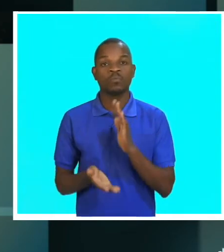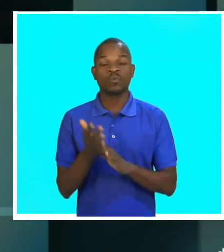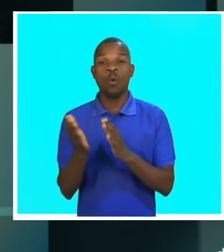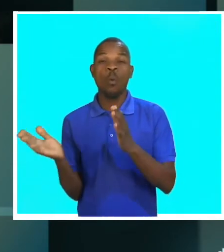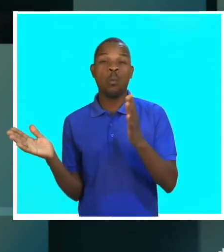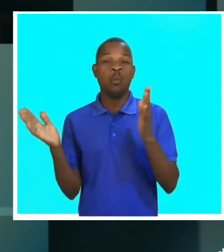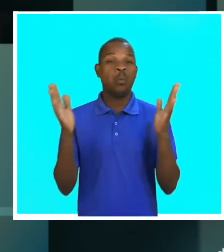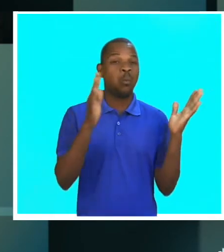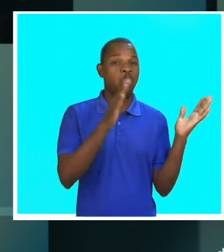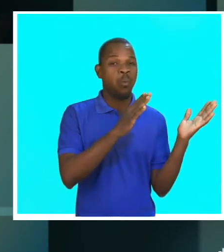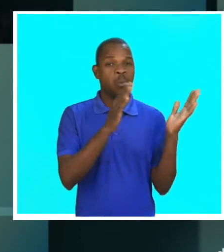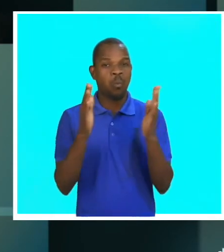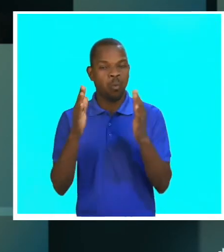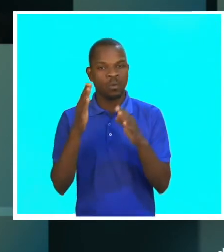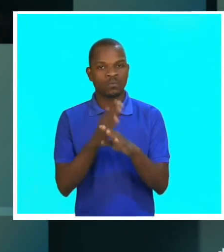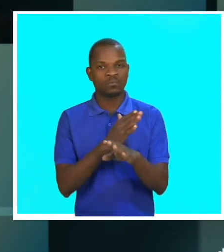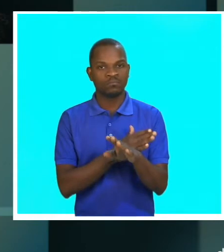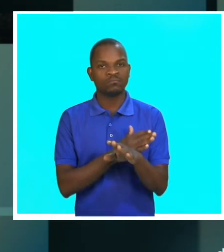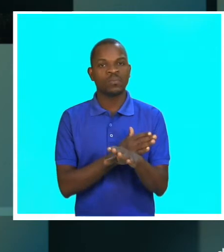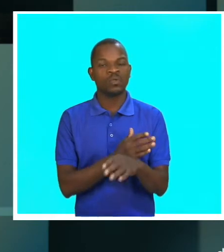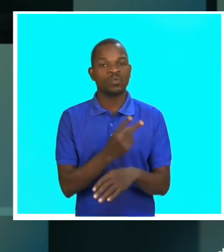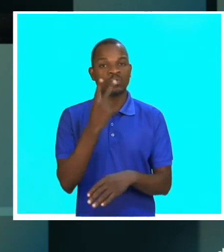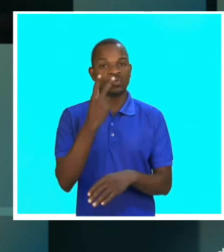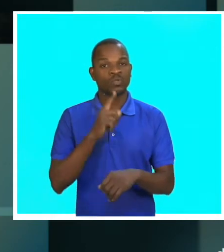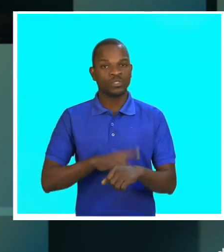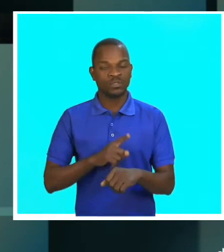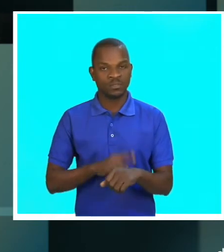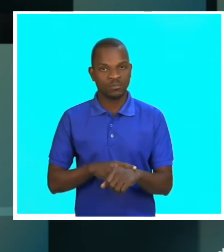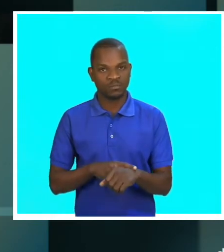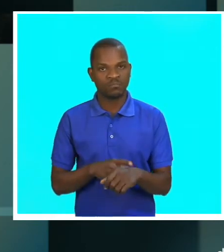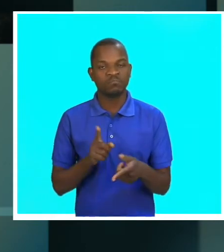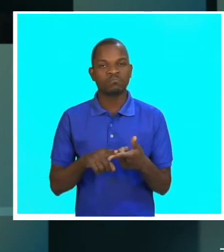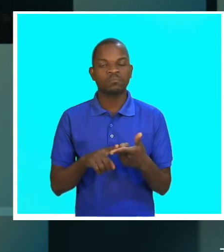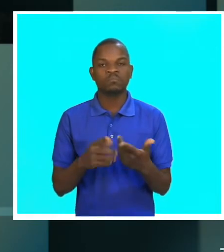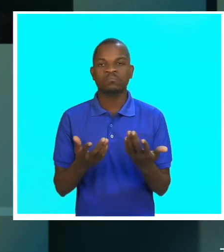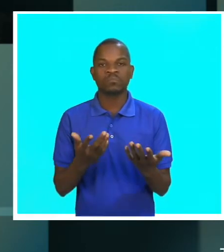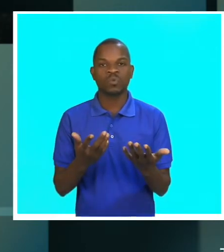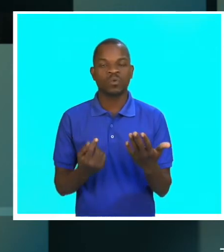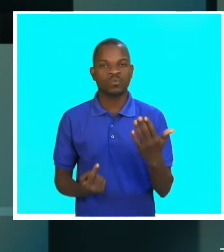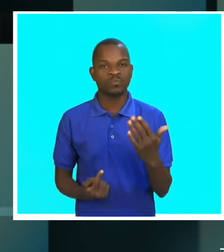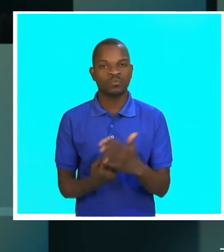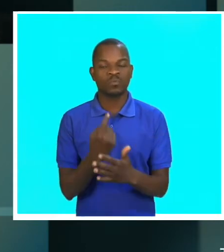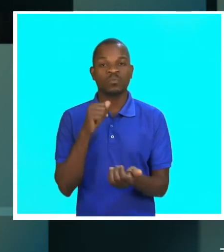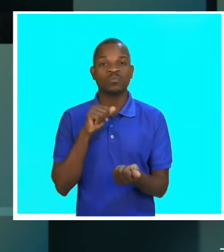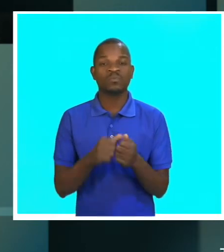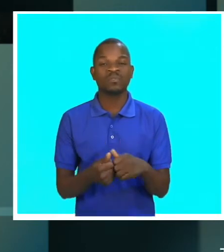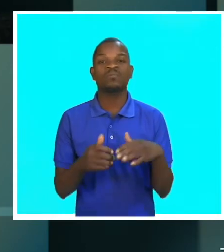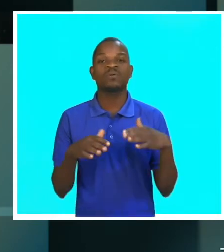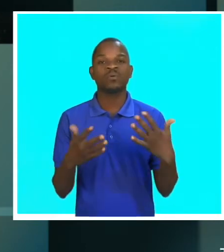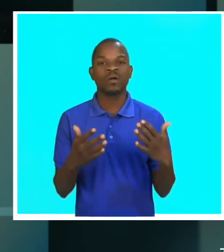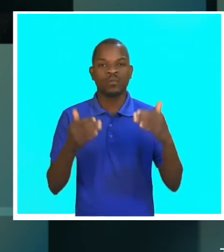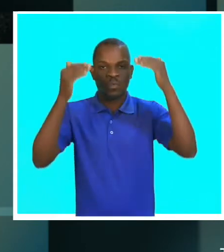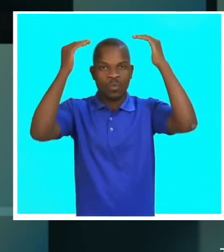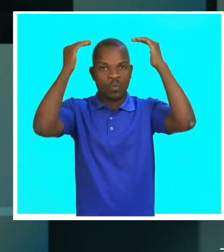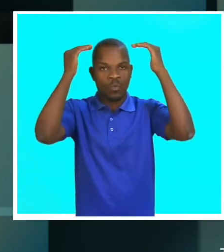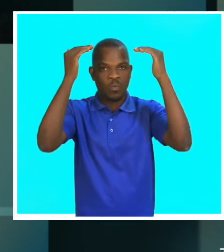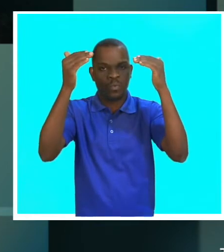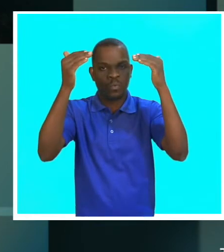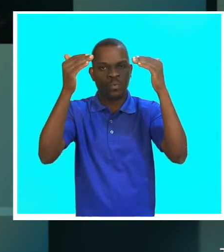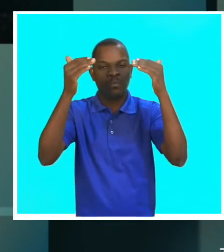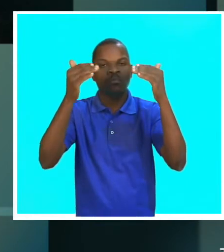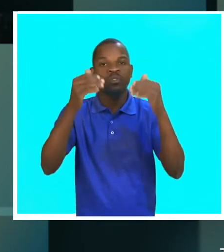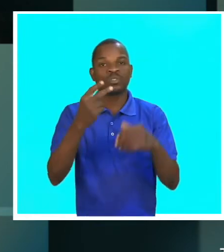que houve, nos dois períodos. Então, tivemos problemas da cobertura